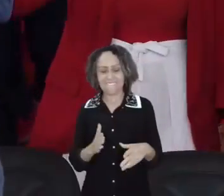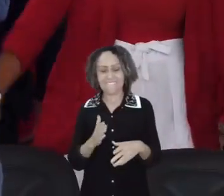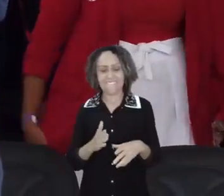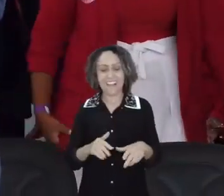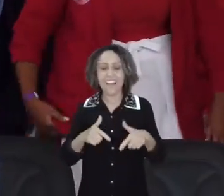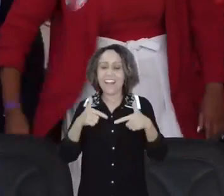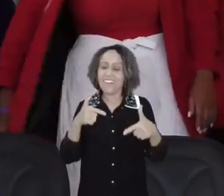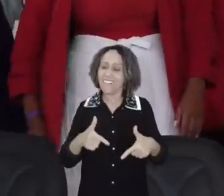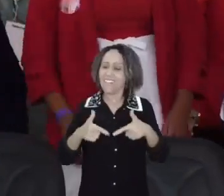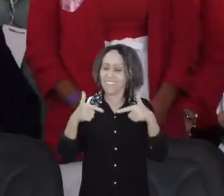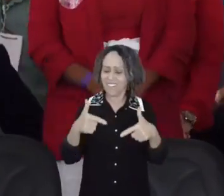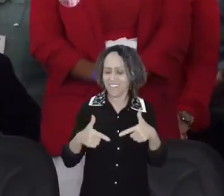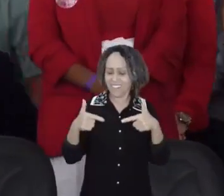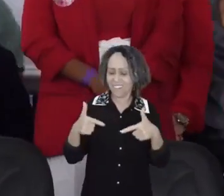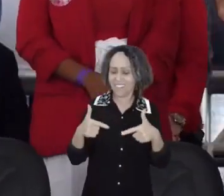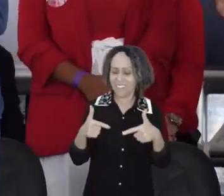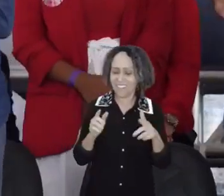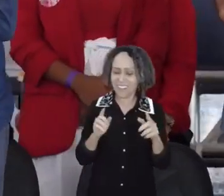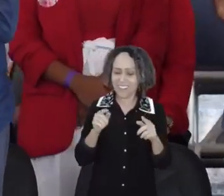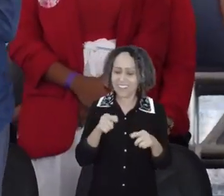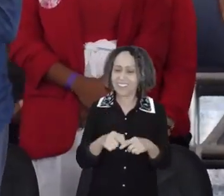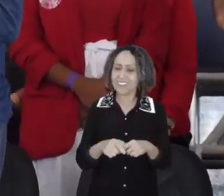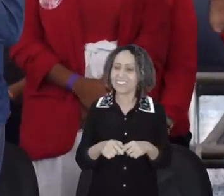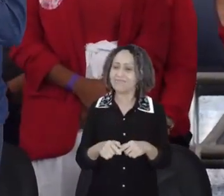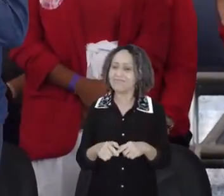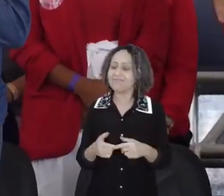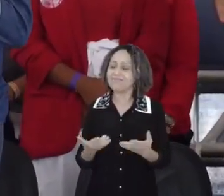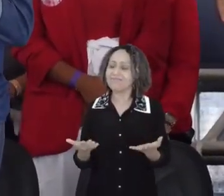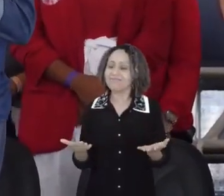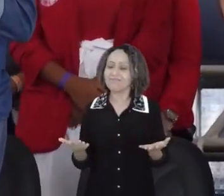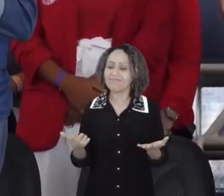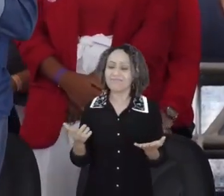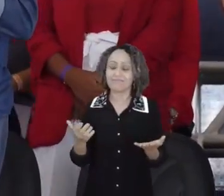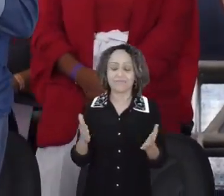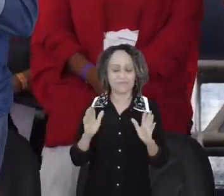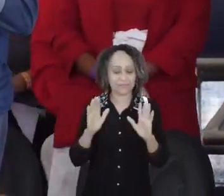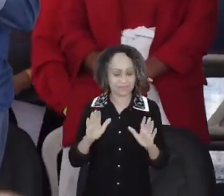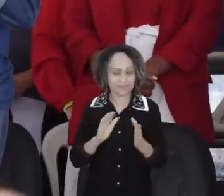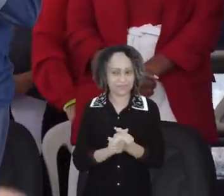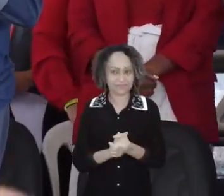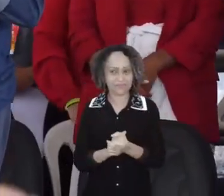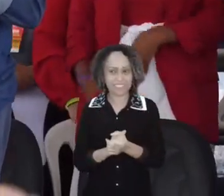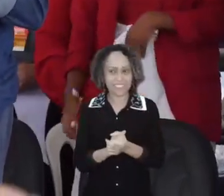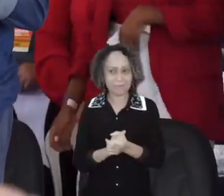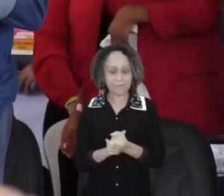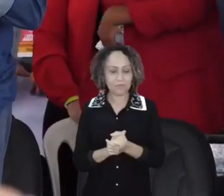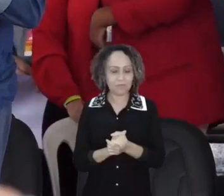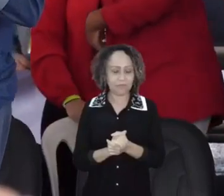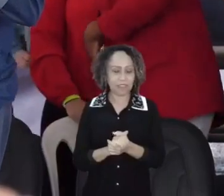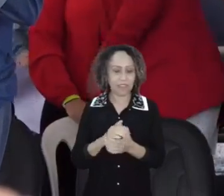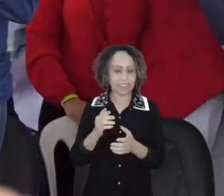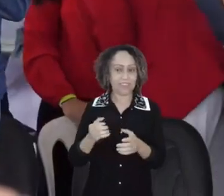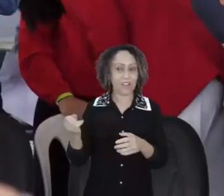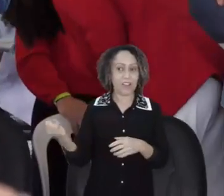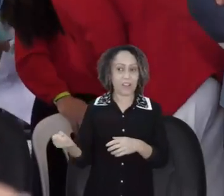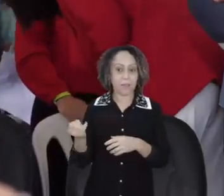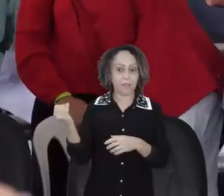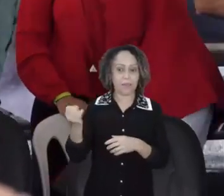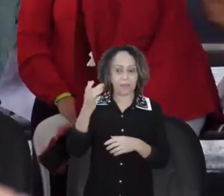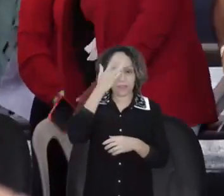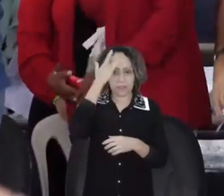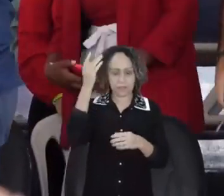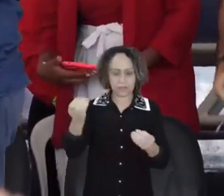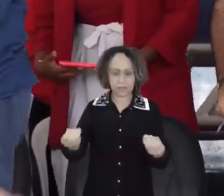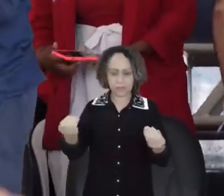Olha, é importante quem jogou as camisetas aqui para afinar, pegar agora, porque